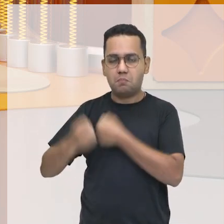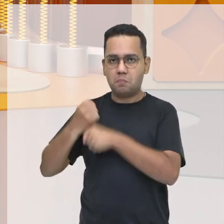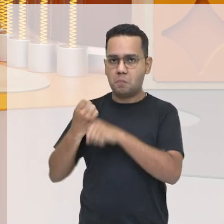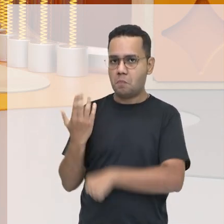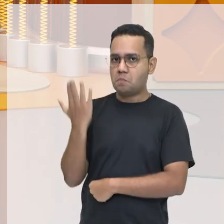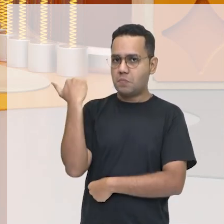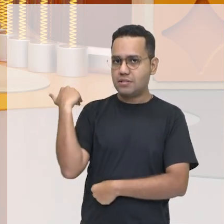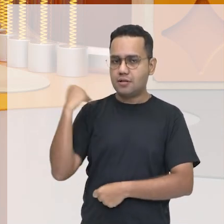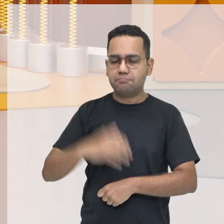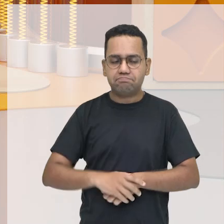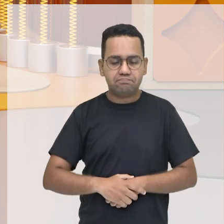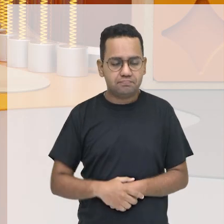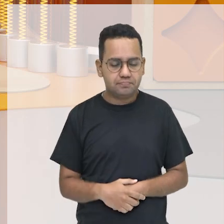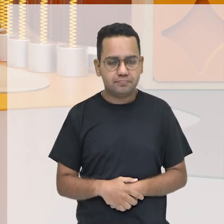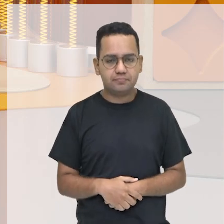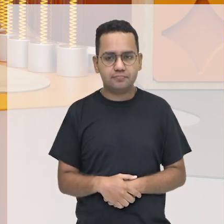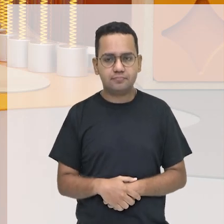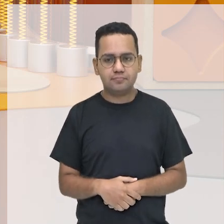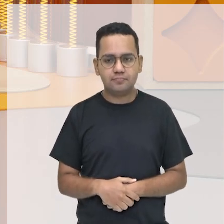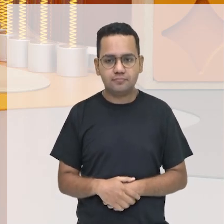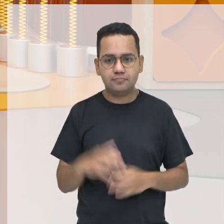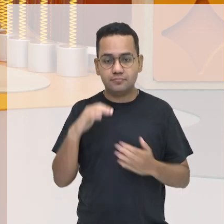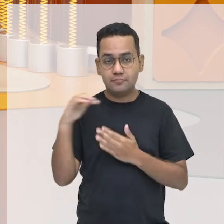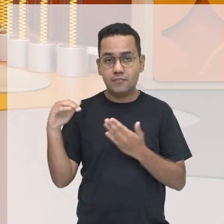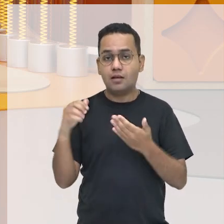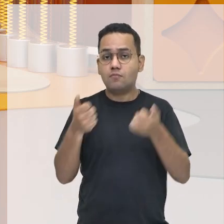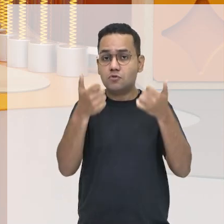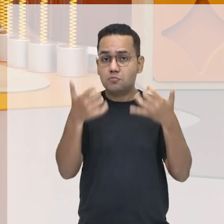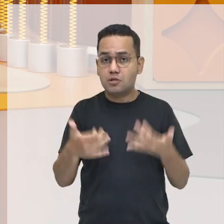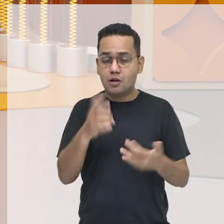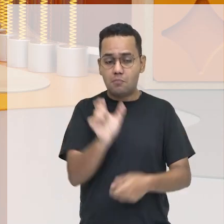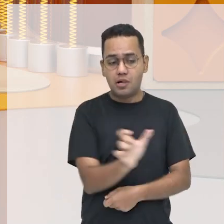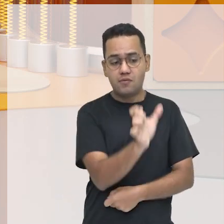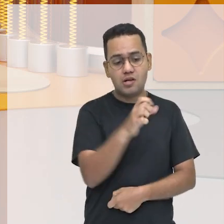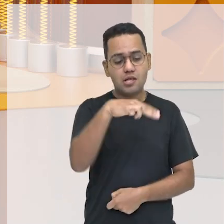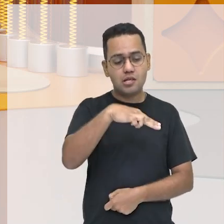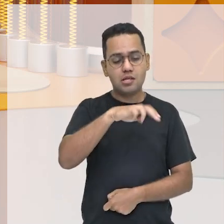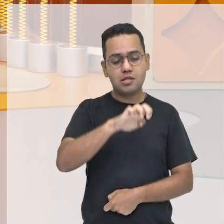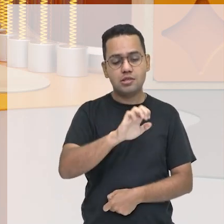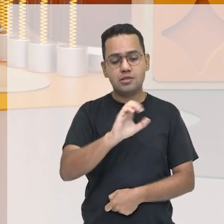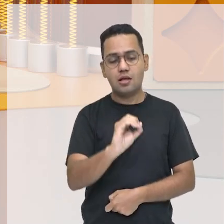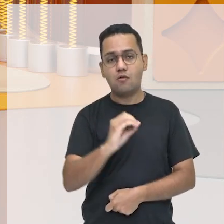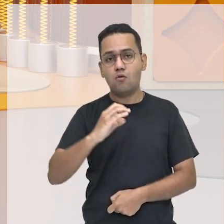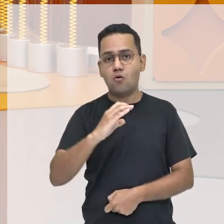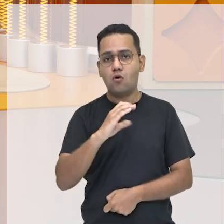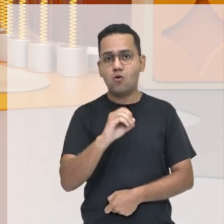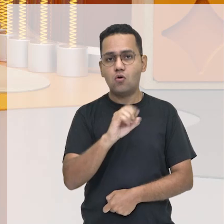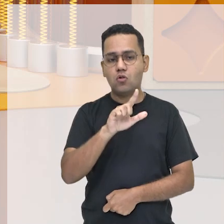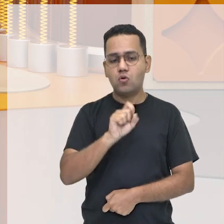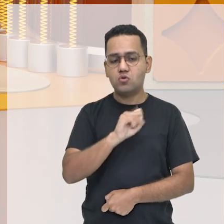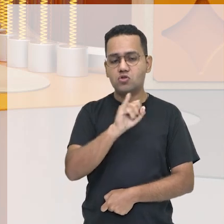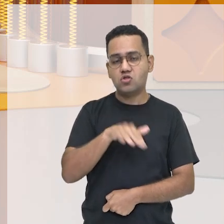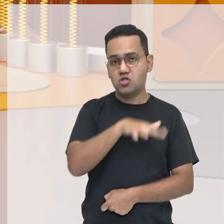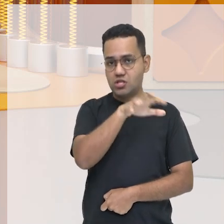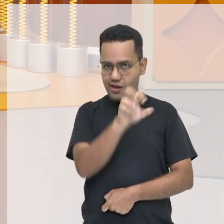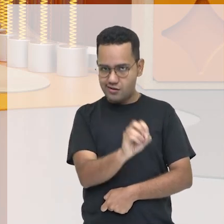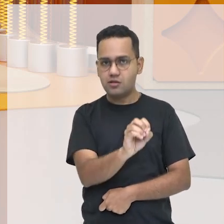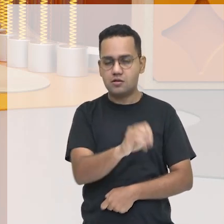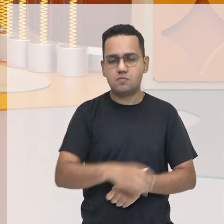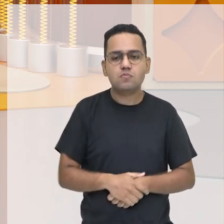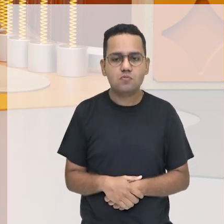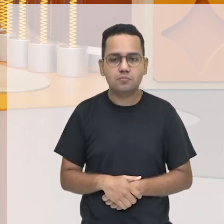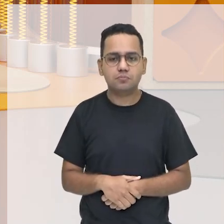tá? A gente vai falar sobre neocolonialismo e a gente vai entender toda essa movimentação aqui,